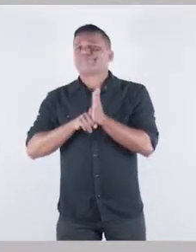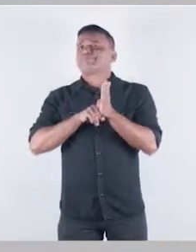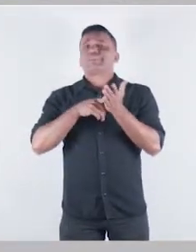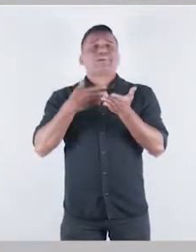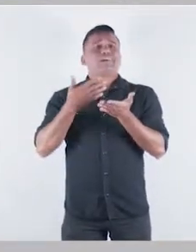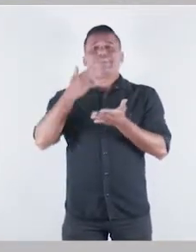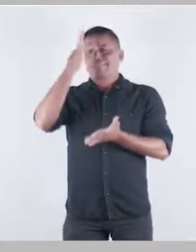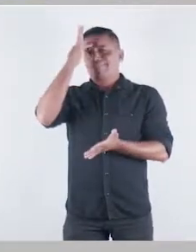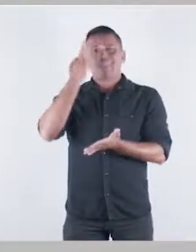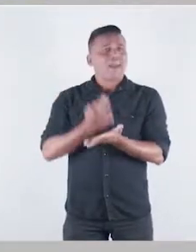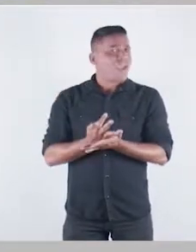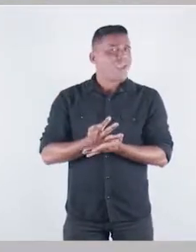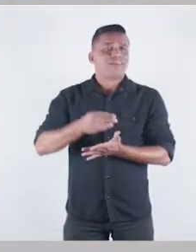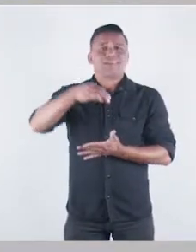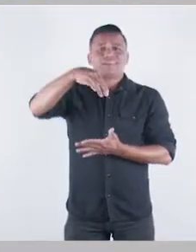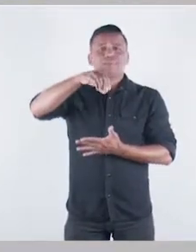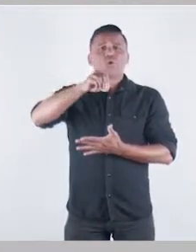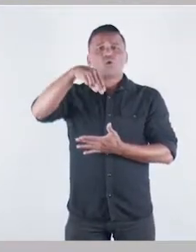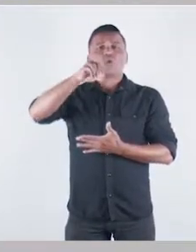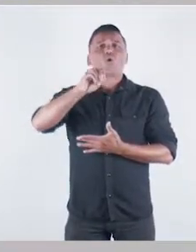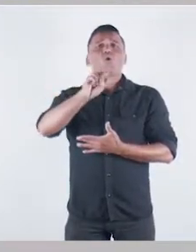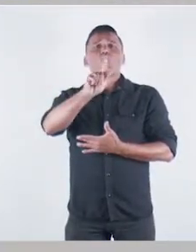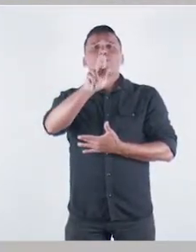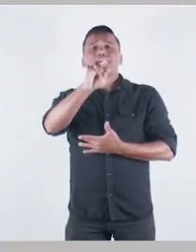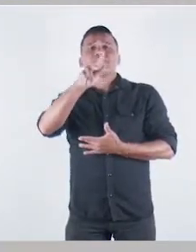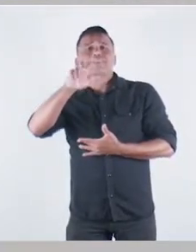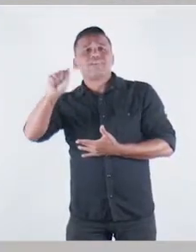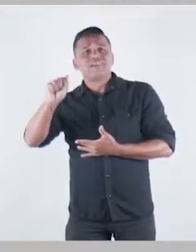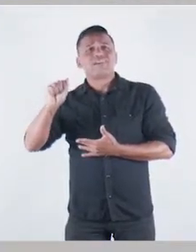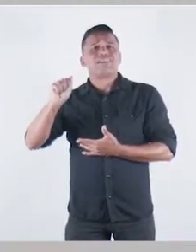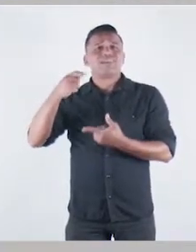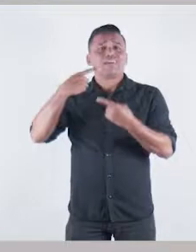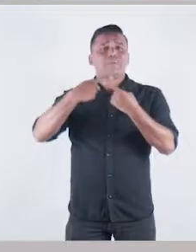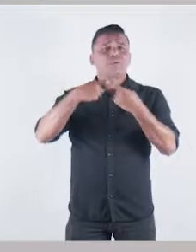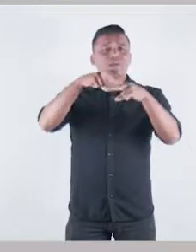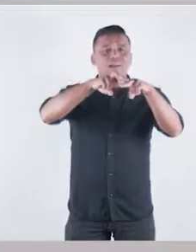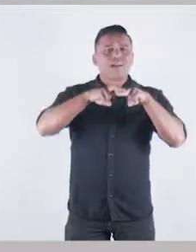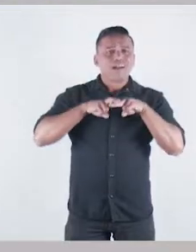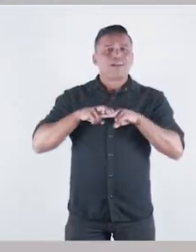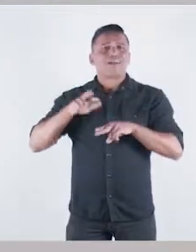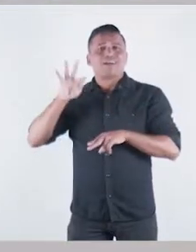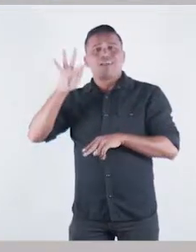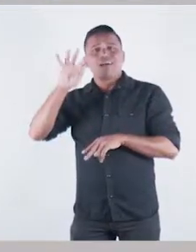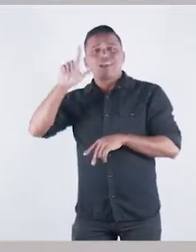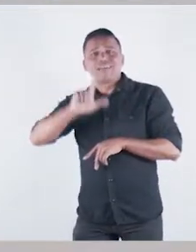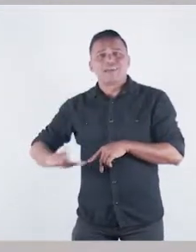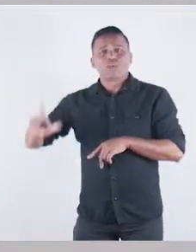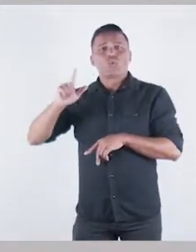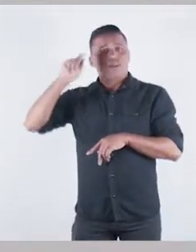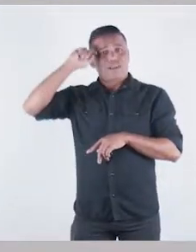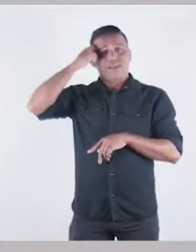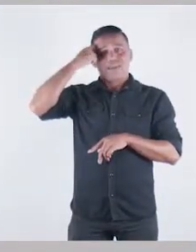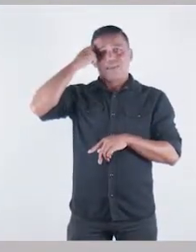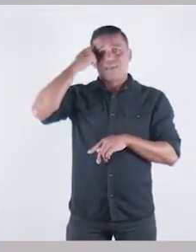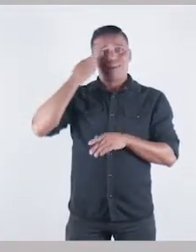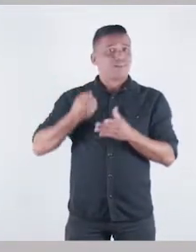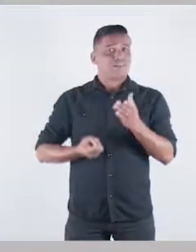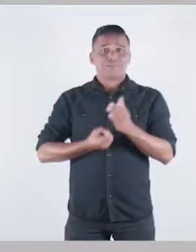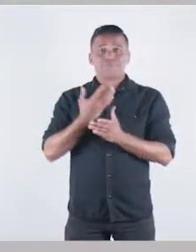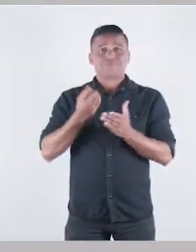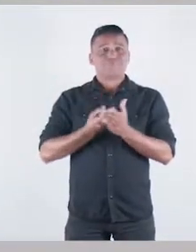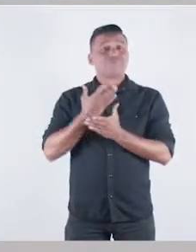monografias e teses várias sobre a literatura negra, produzidas aqui, principalmente pelo pessoal de literatura